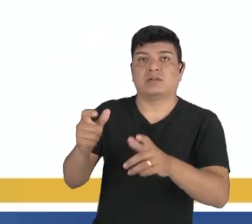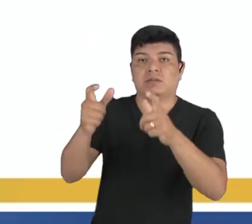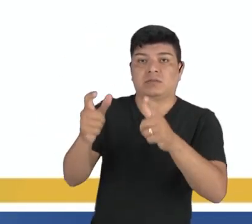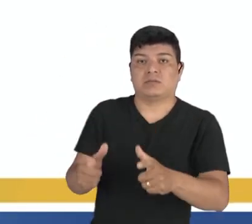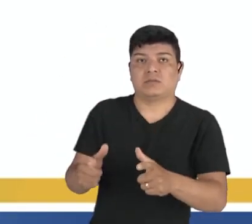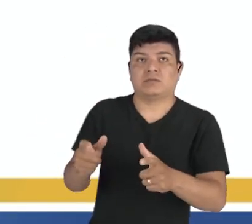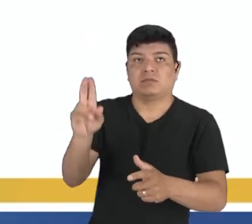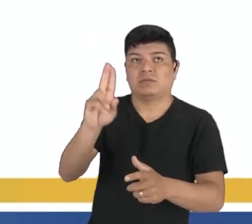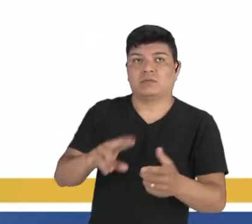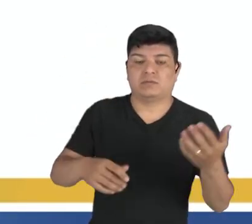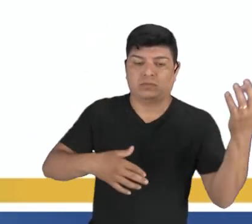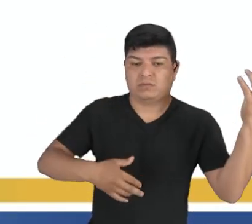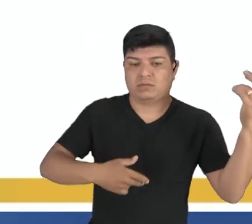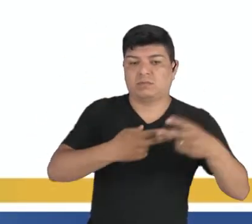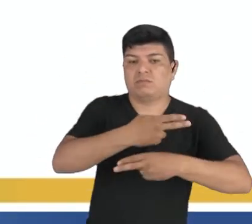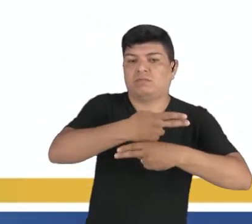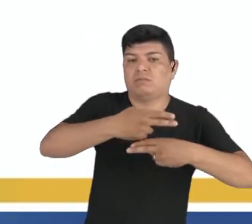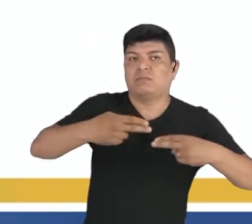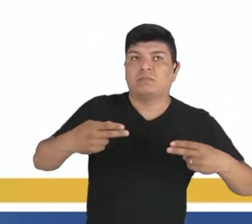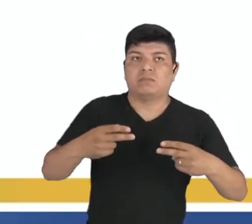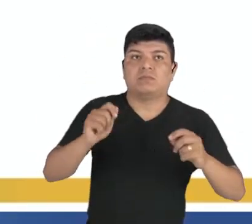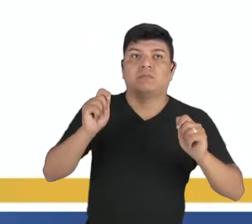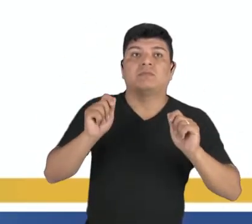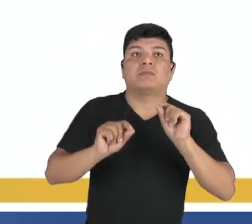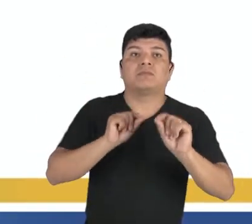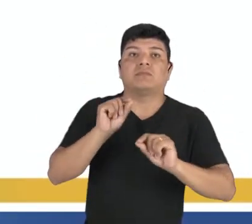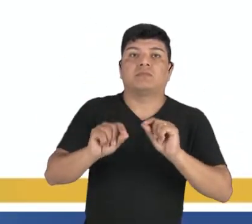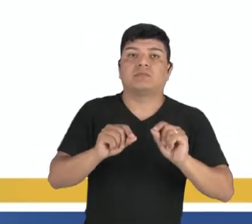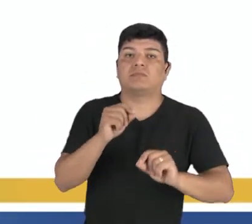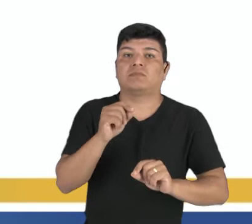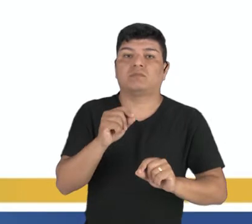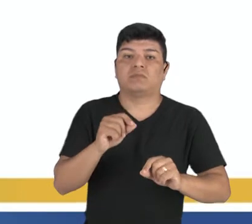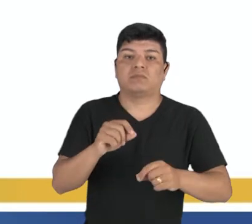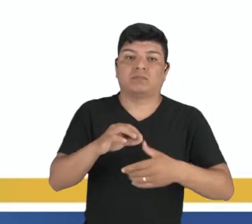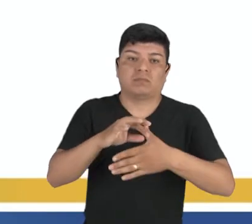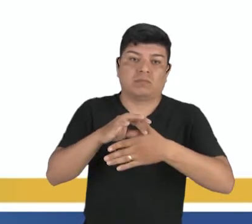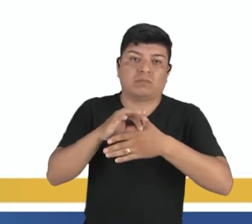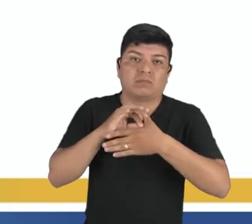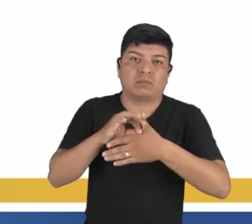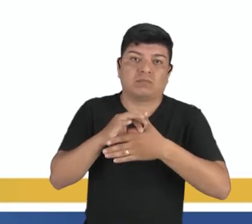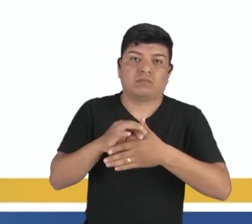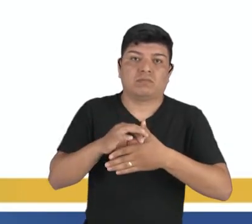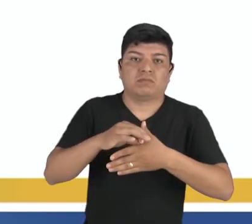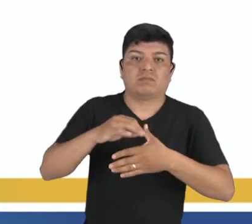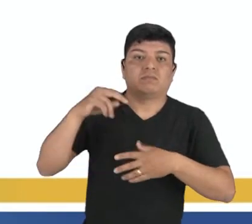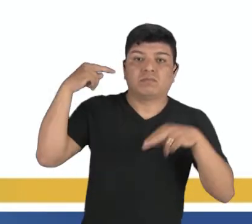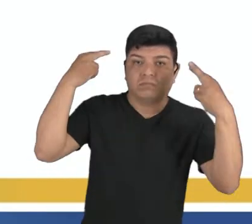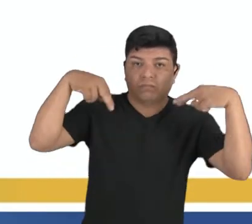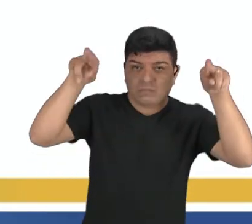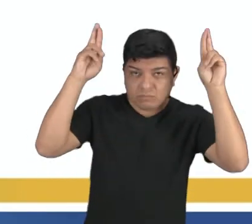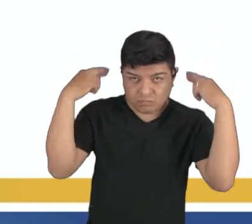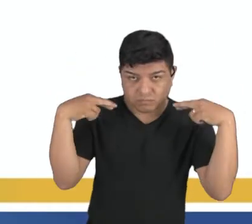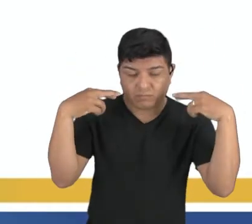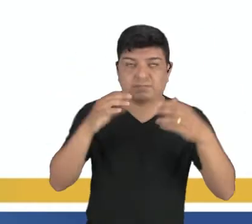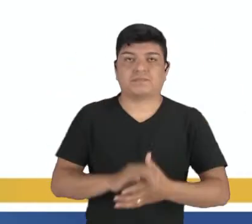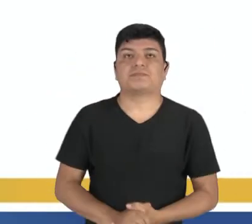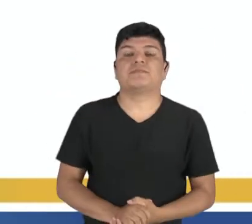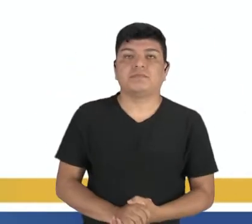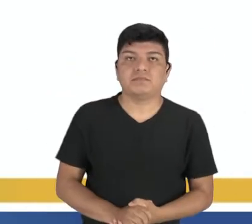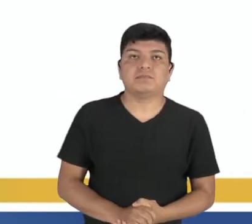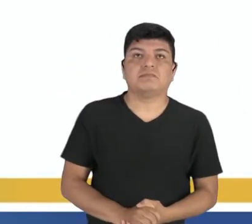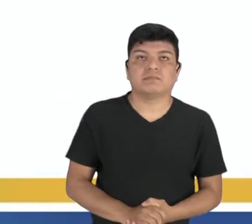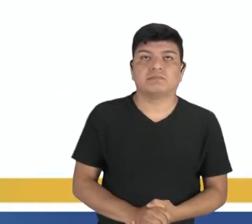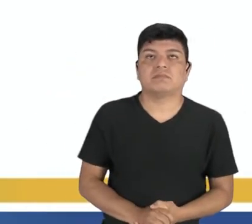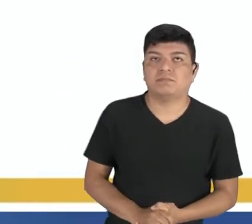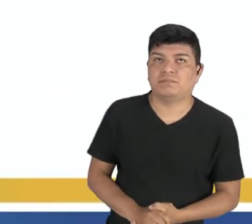os instrumentos musicais são cobertos por couro de cabra, tá bom? Próxima dança que vocês